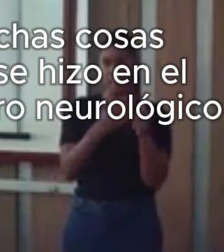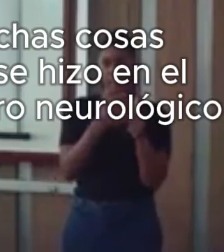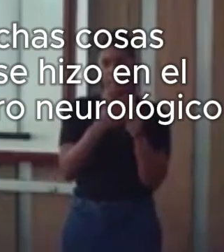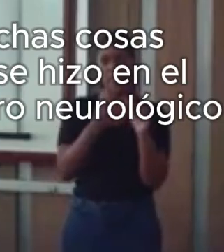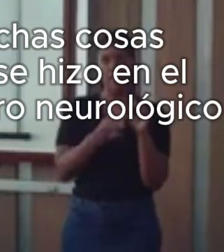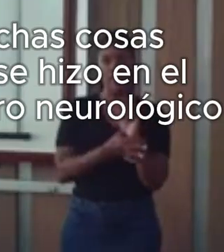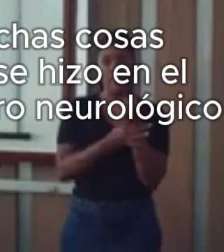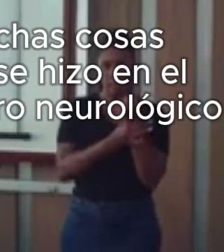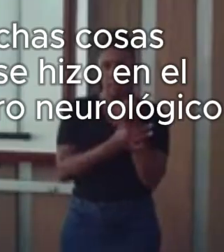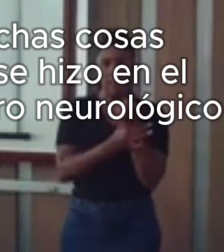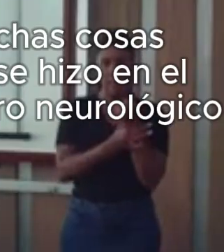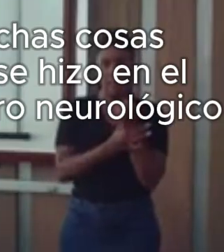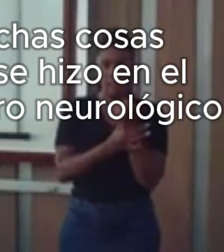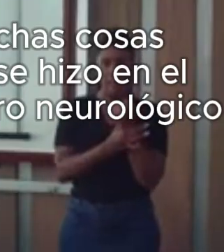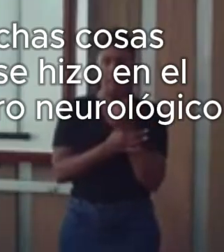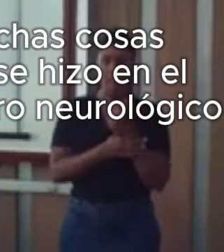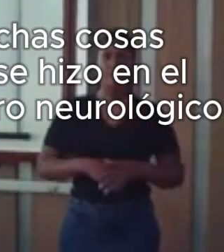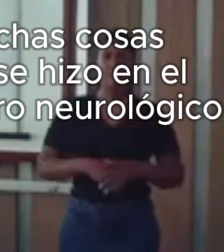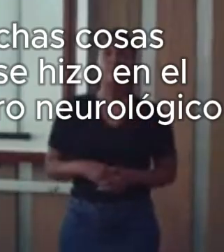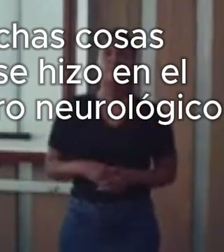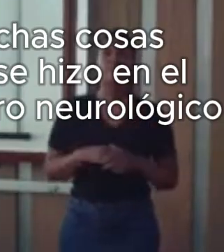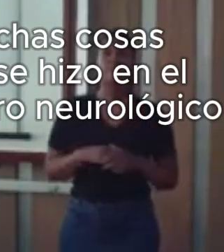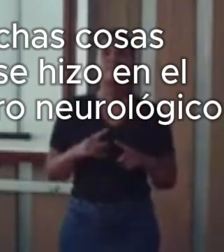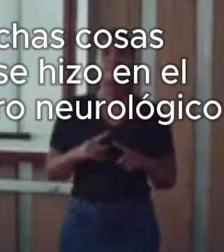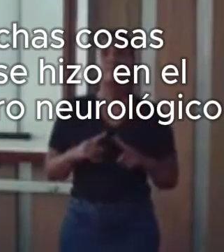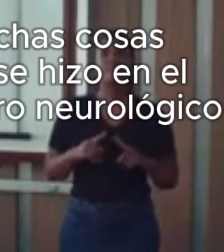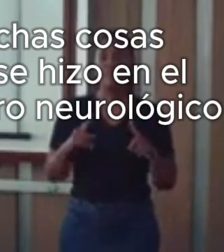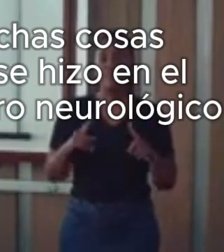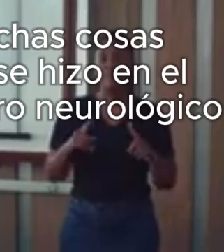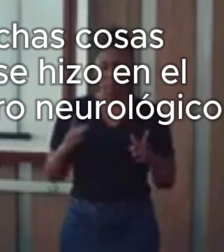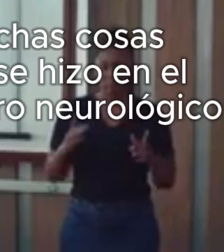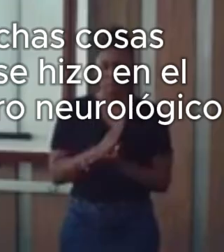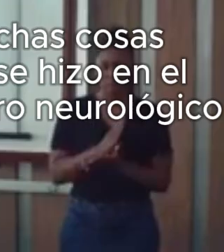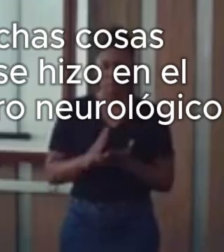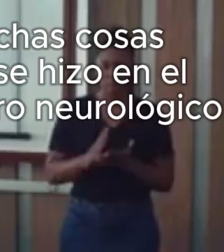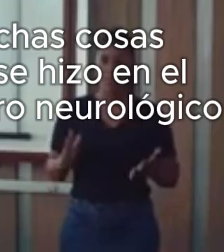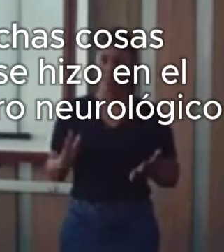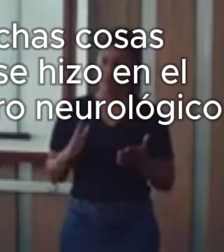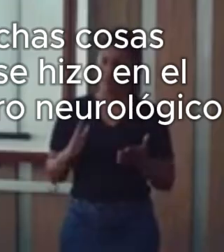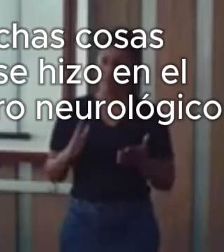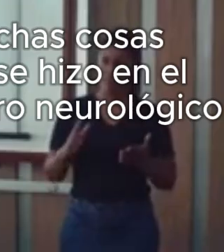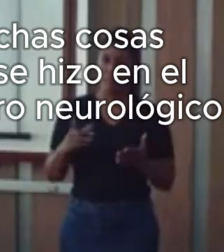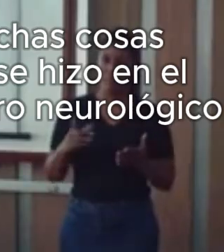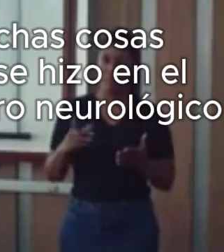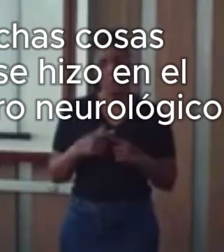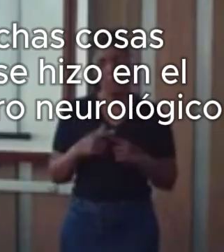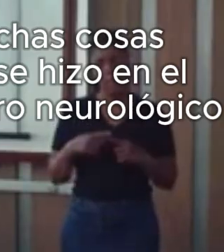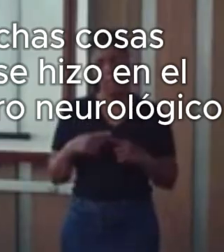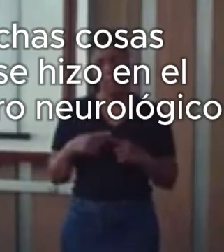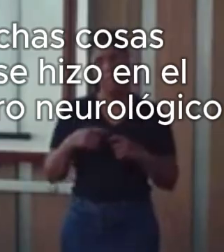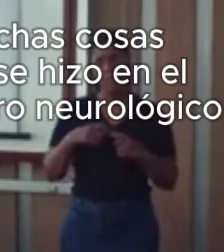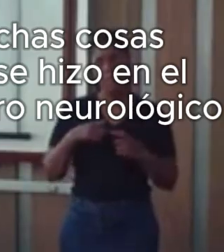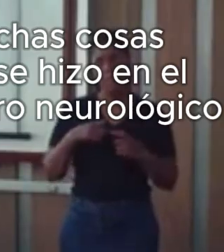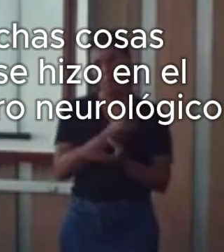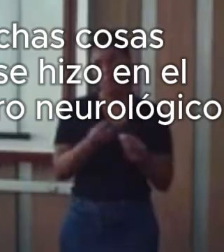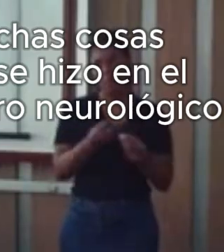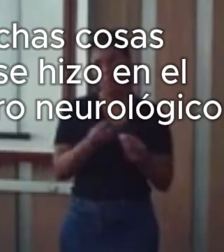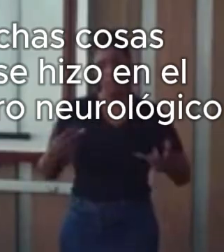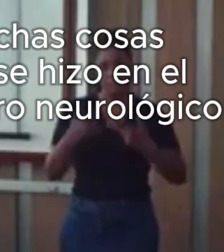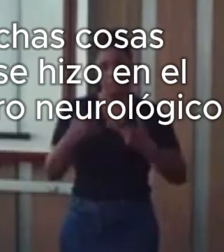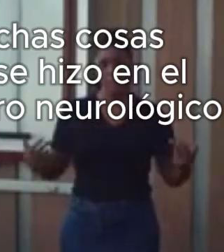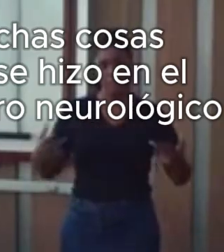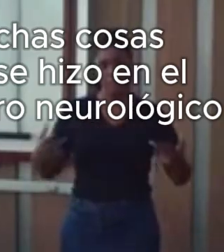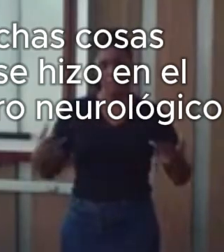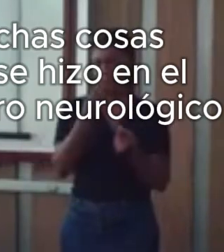gente não teve... Então, no caso dos agudos, a gente vai olhar os eventos médicos, tem um monte de coisa, mas eram pessoas que estavam internadas na